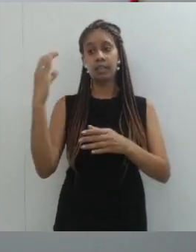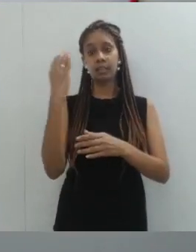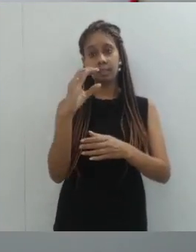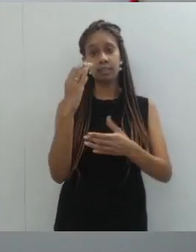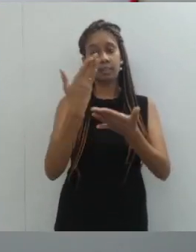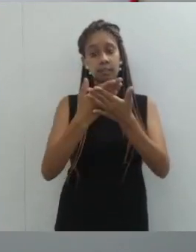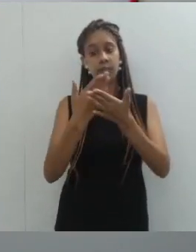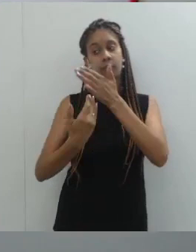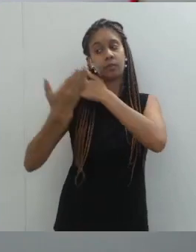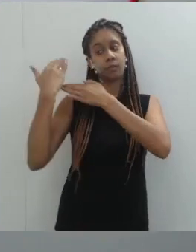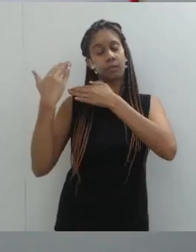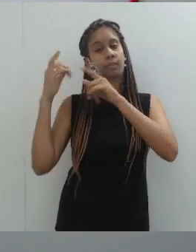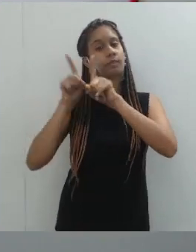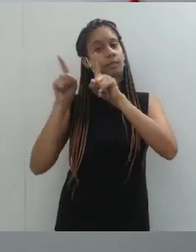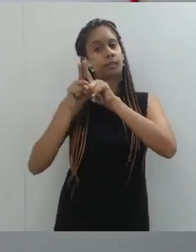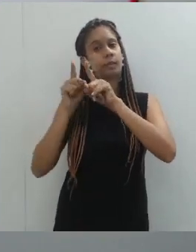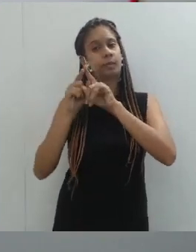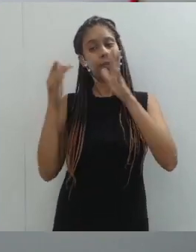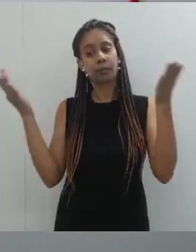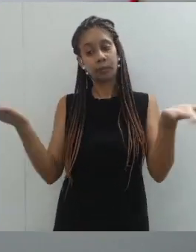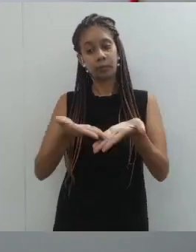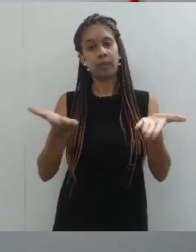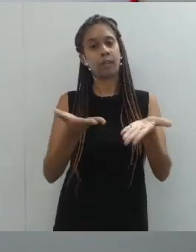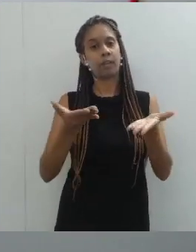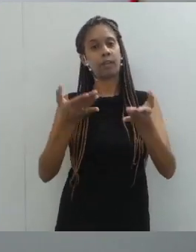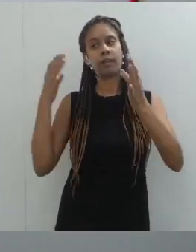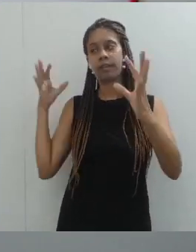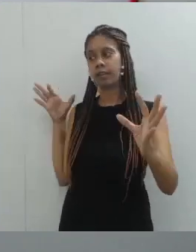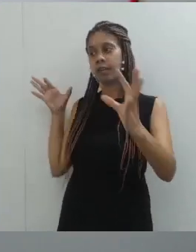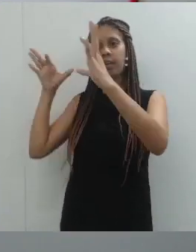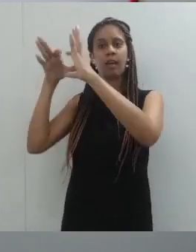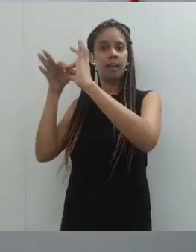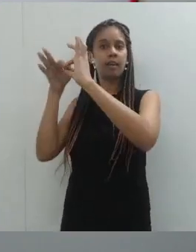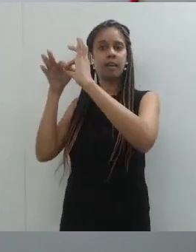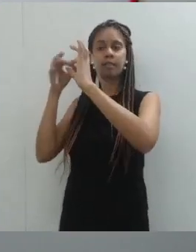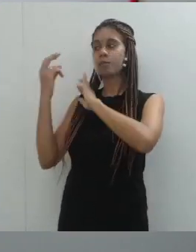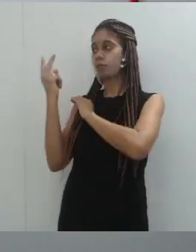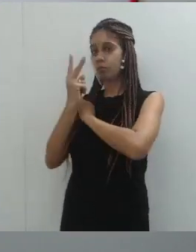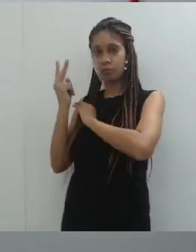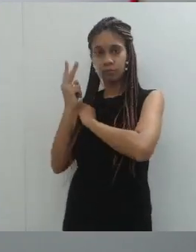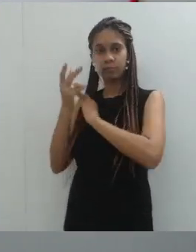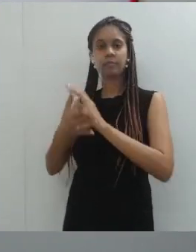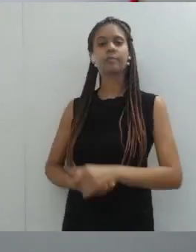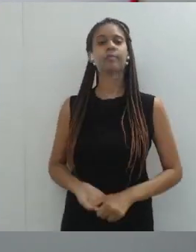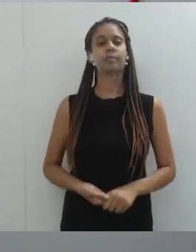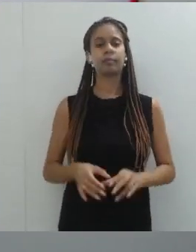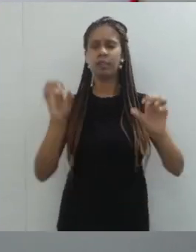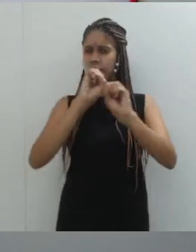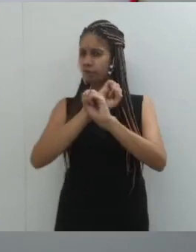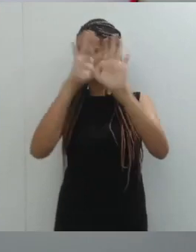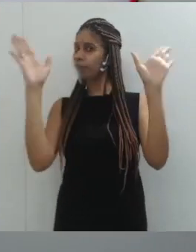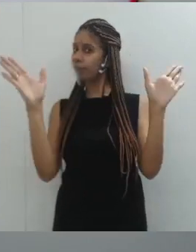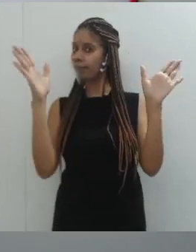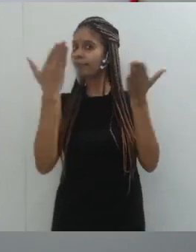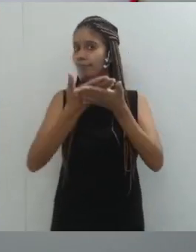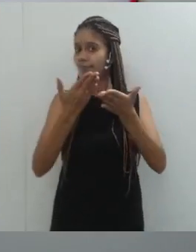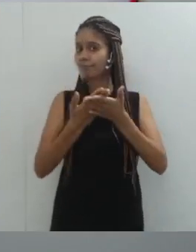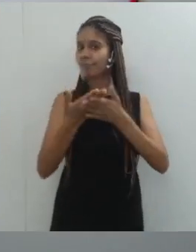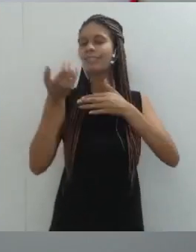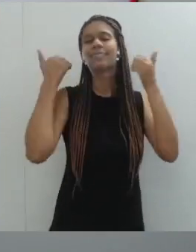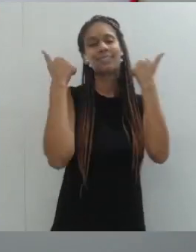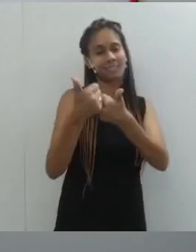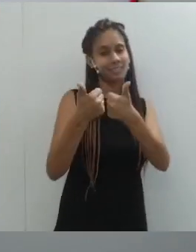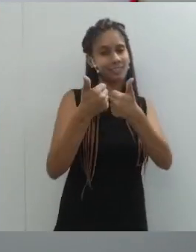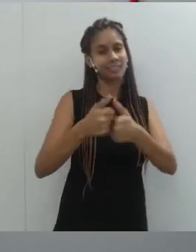o presente, bem como a relação entre um e outro. Ficou claro, fera?